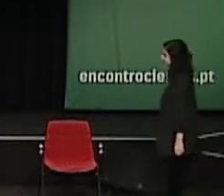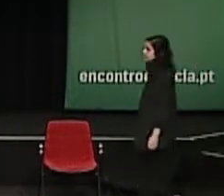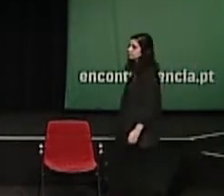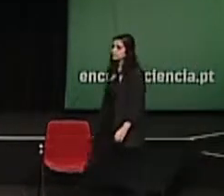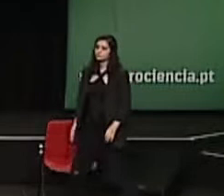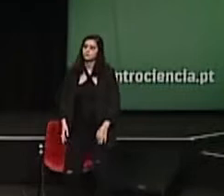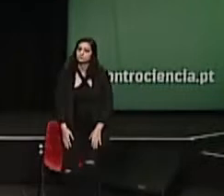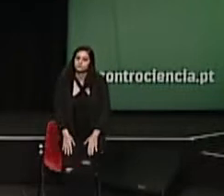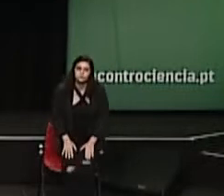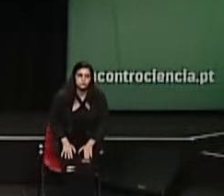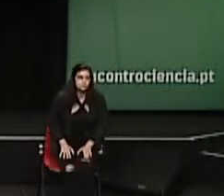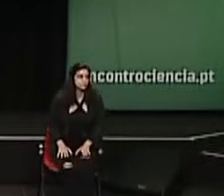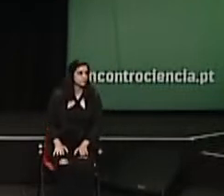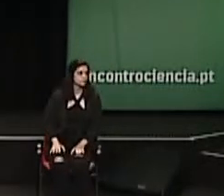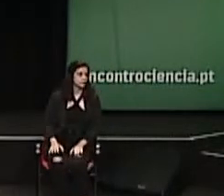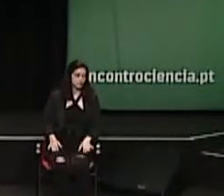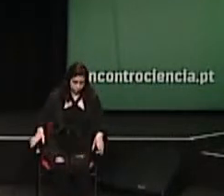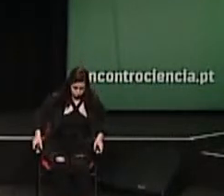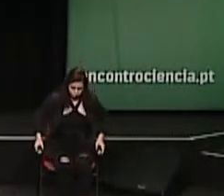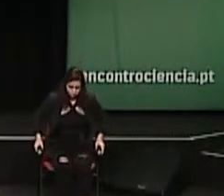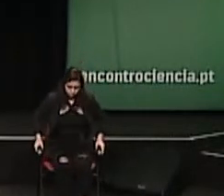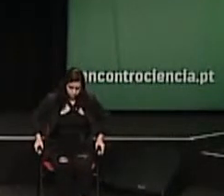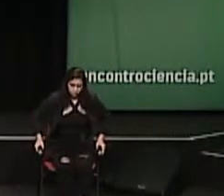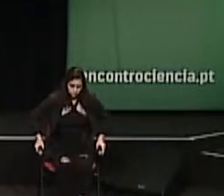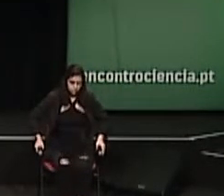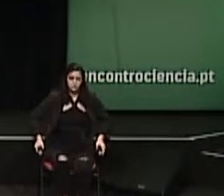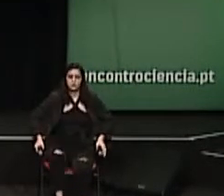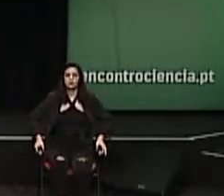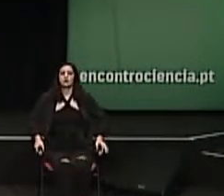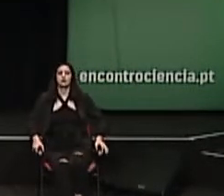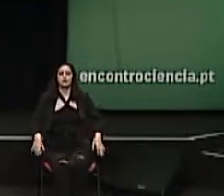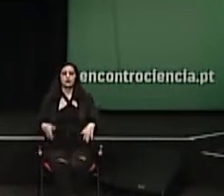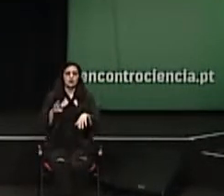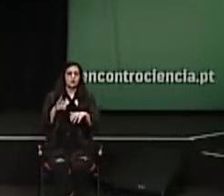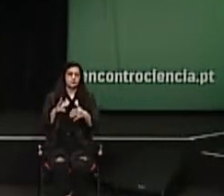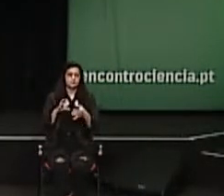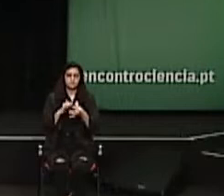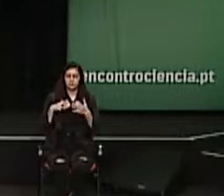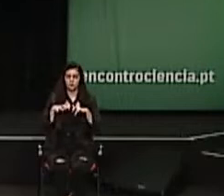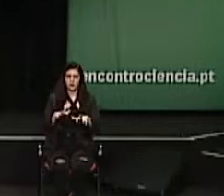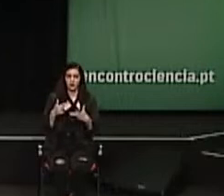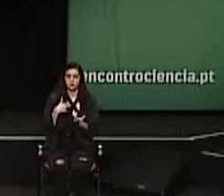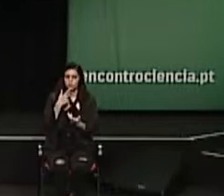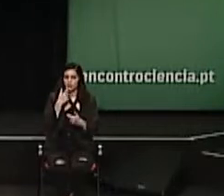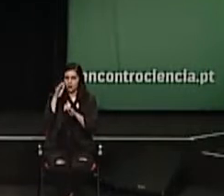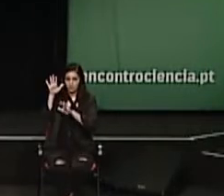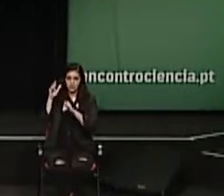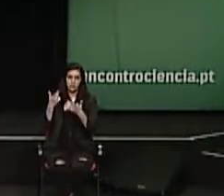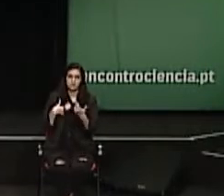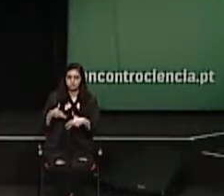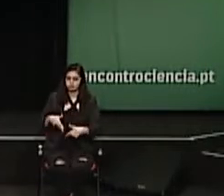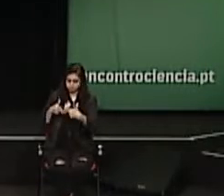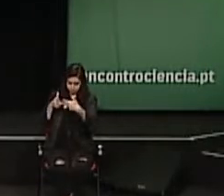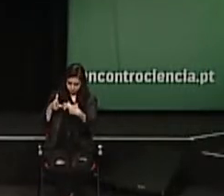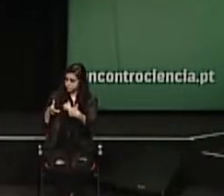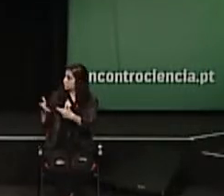Universidade de Cambridge e diretora do Centro de Investigação do Cancro do Reino Unido, o Instituto de Detecção Precoce, que se junta a nós por